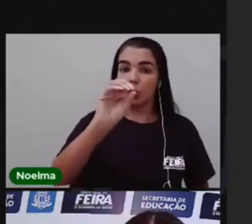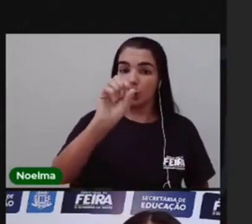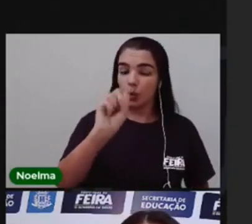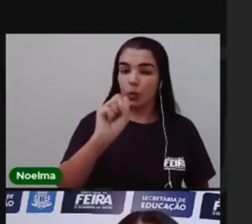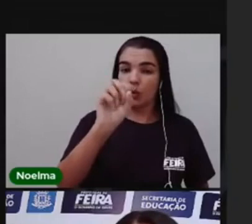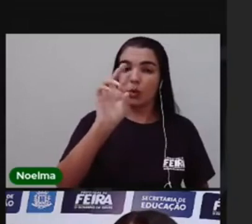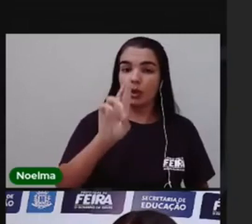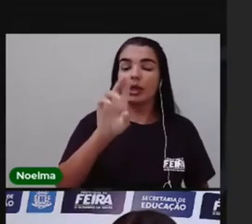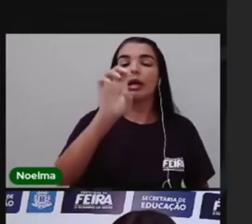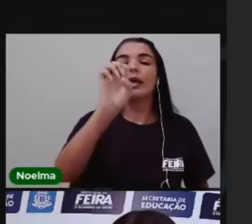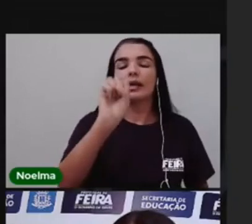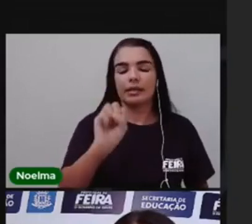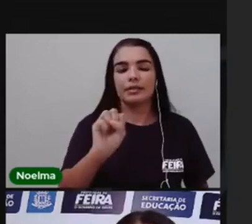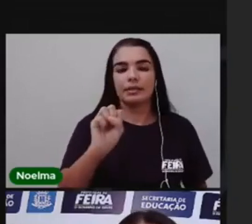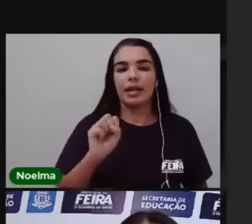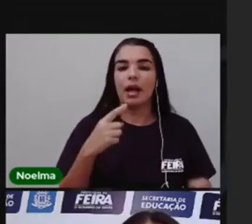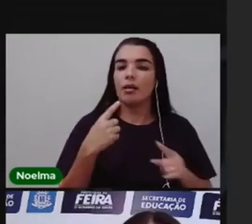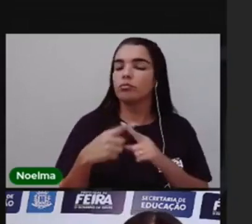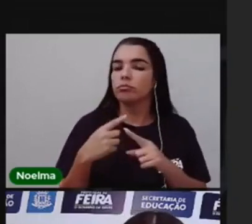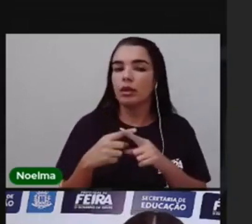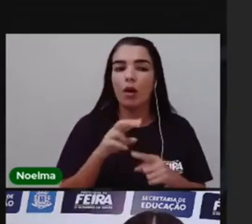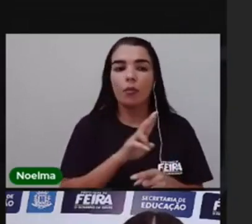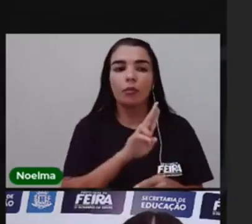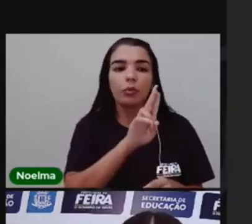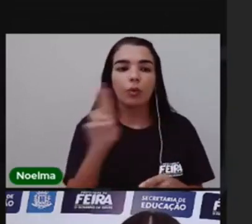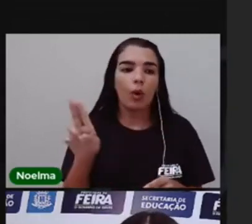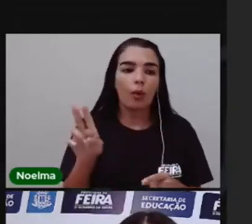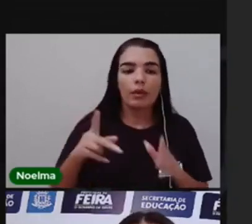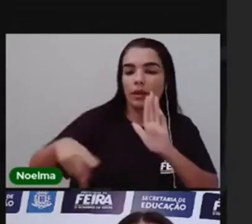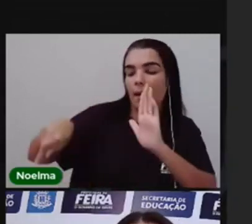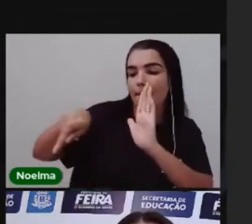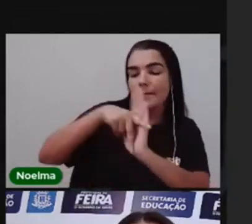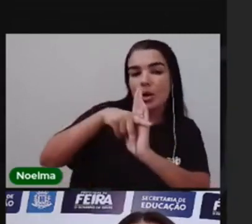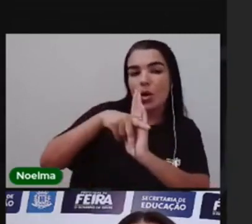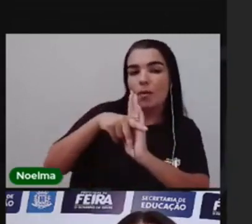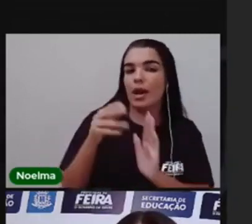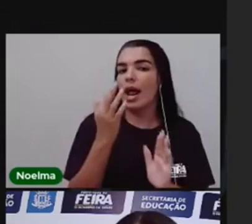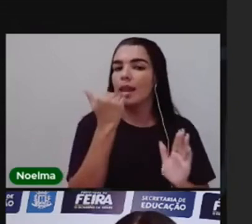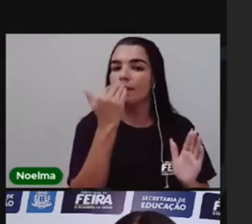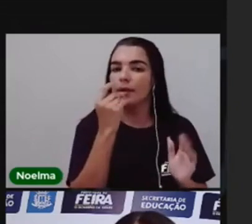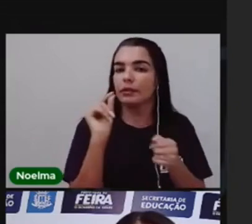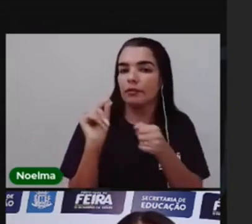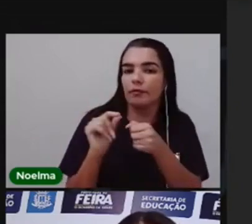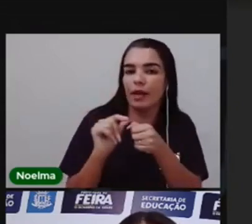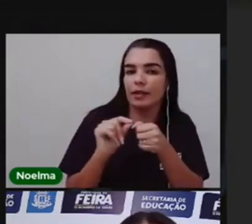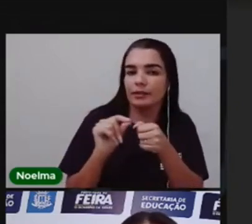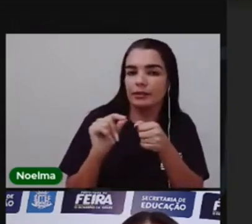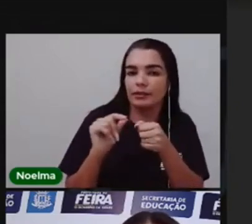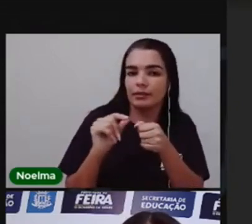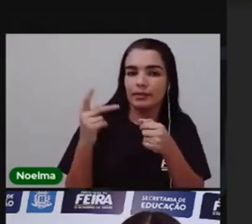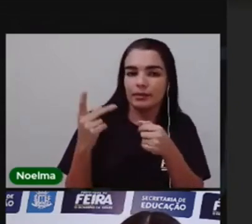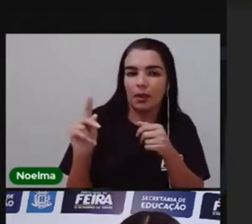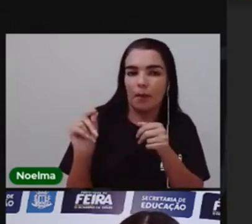ou autótrofos. Qualquer um desses termos que vocês utilizarem, a gente está falando do mesmo tipo de ser, que são